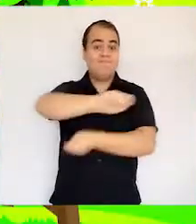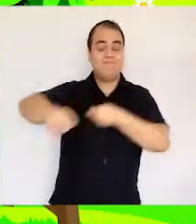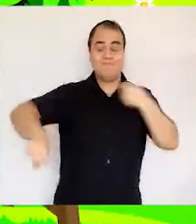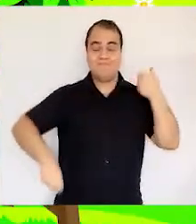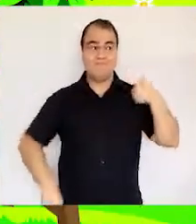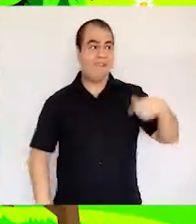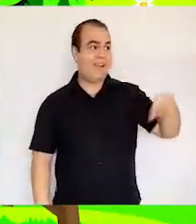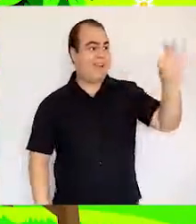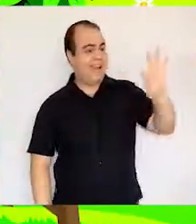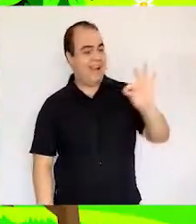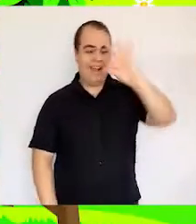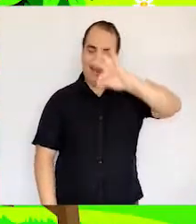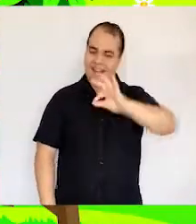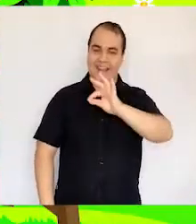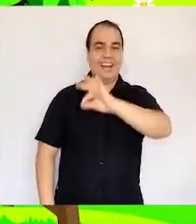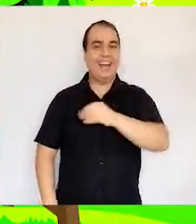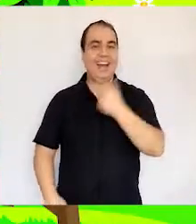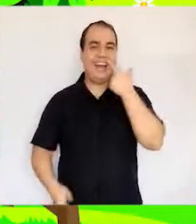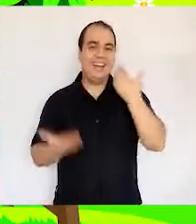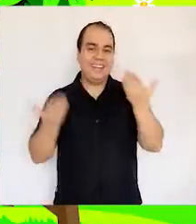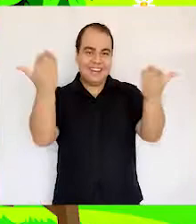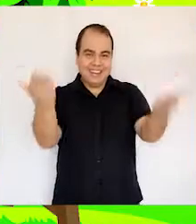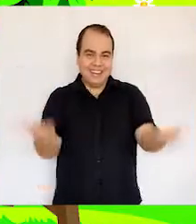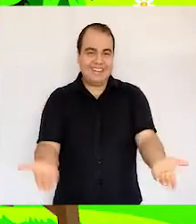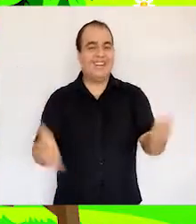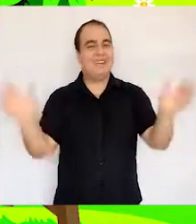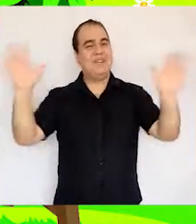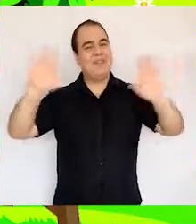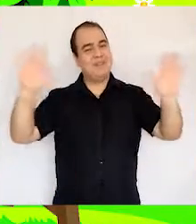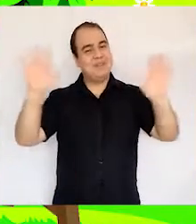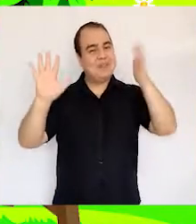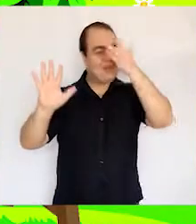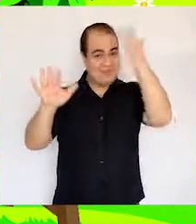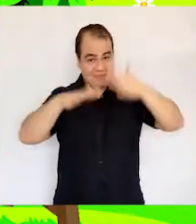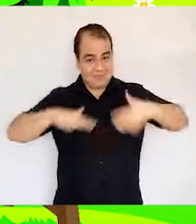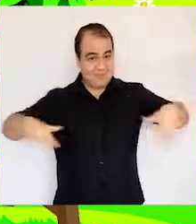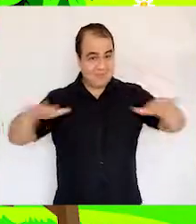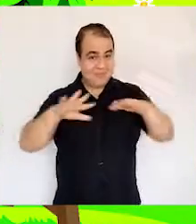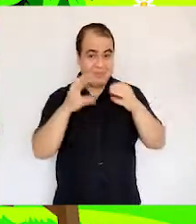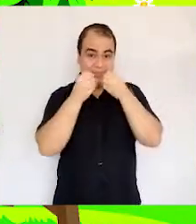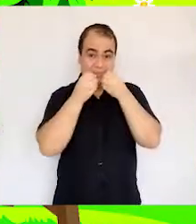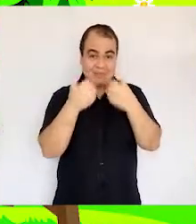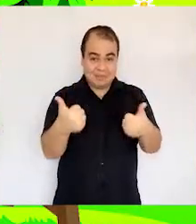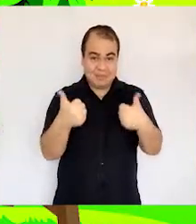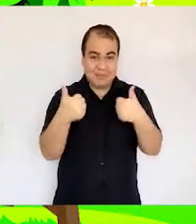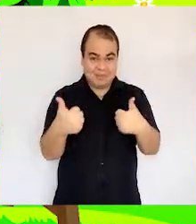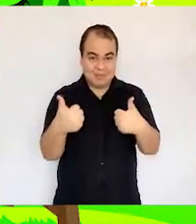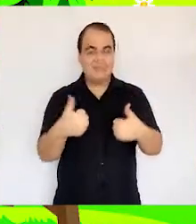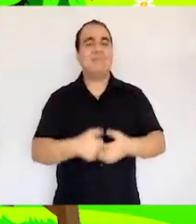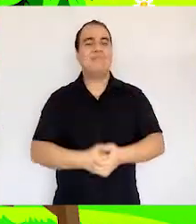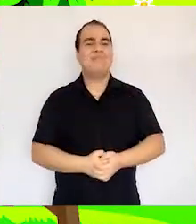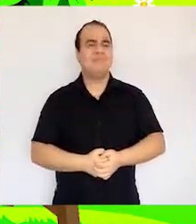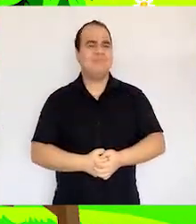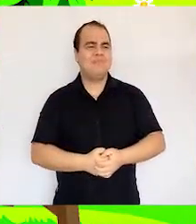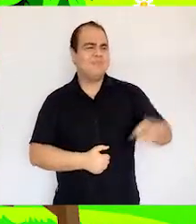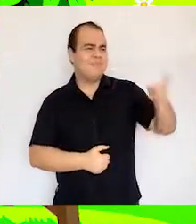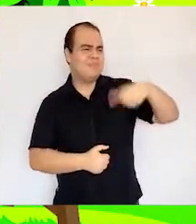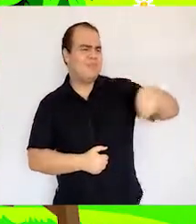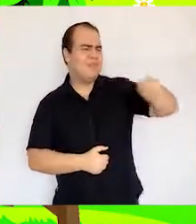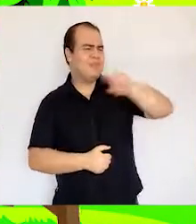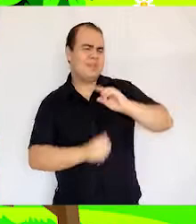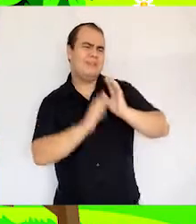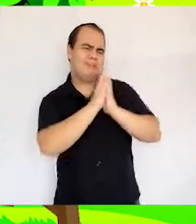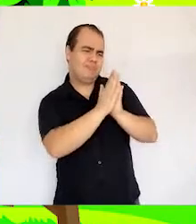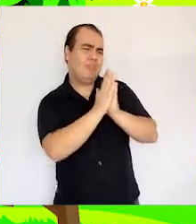A Belice! Oi, pessoal! Tudo bom? Produção,